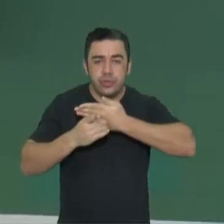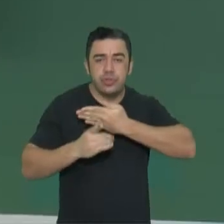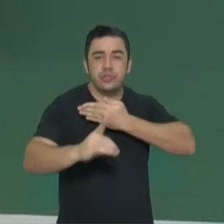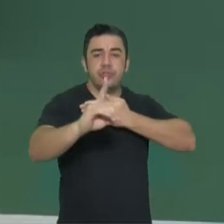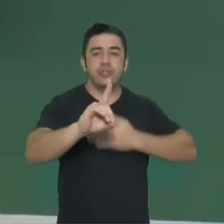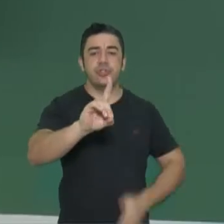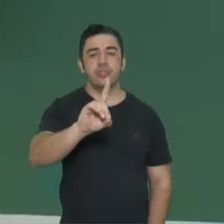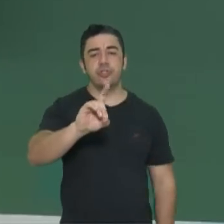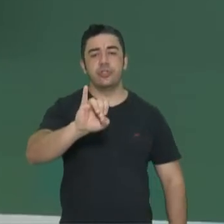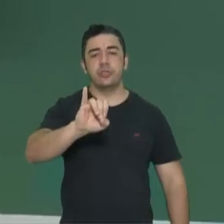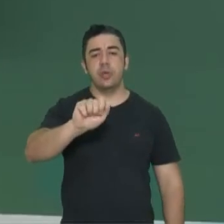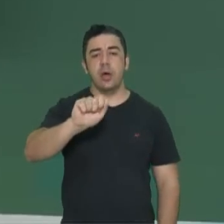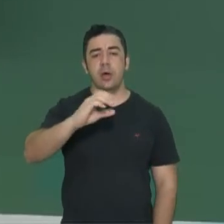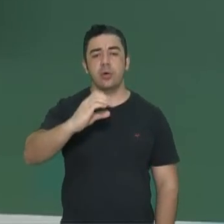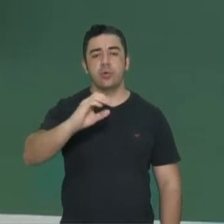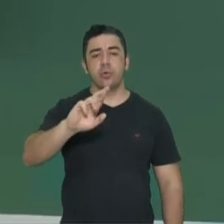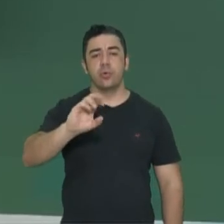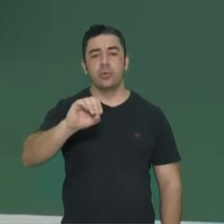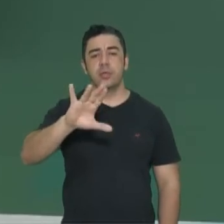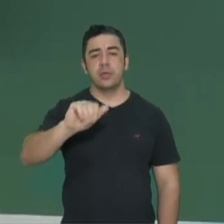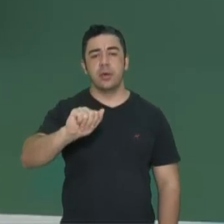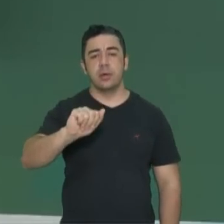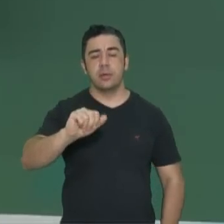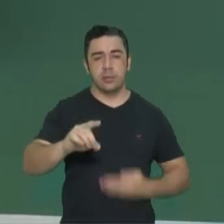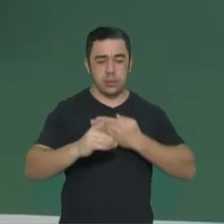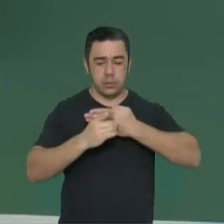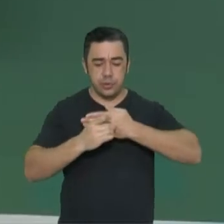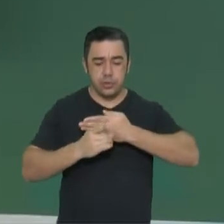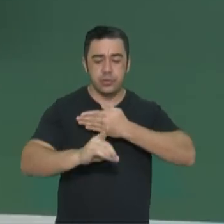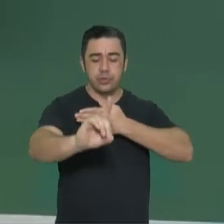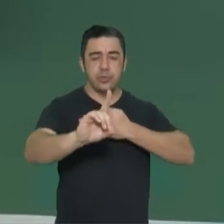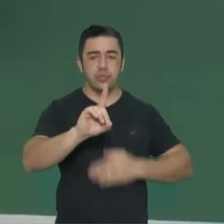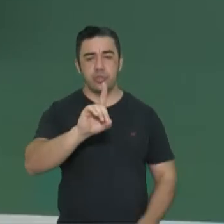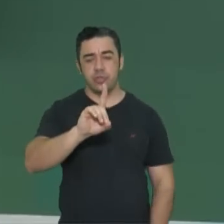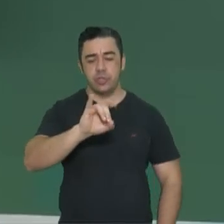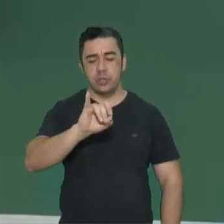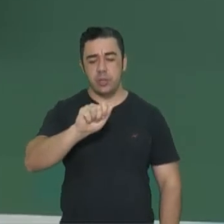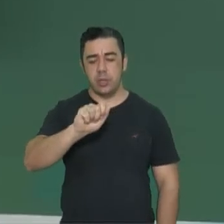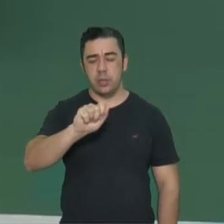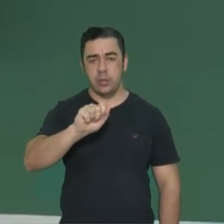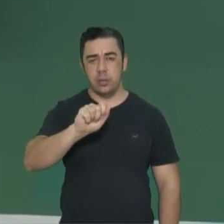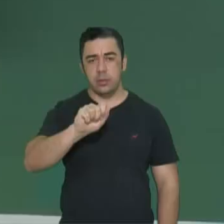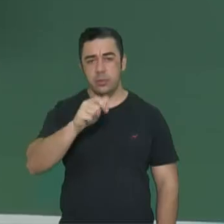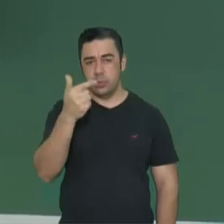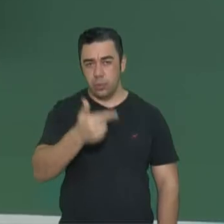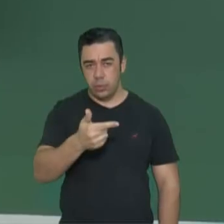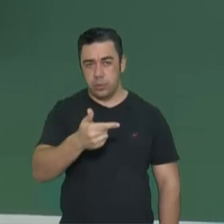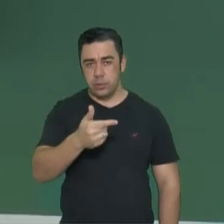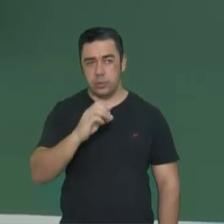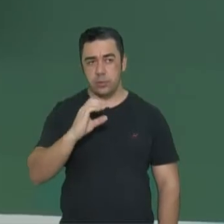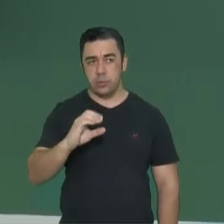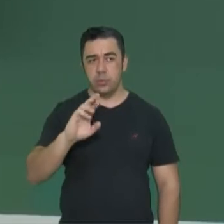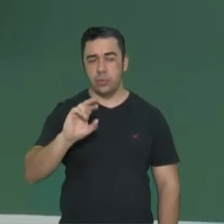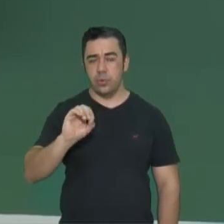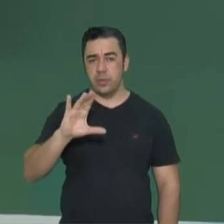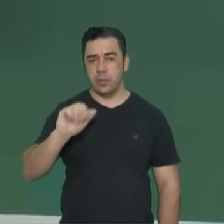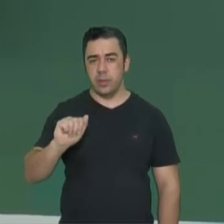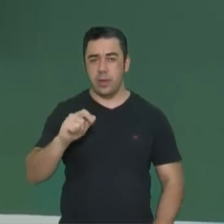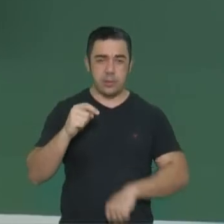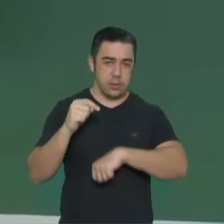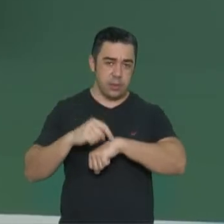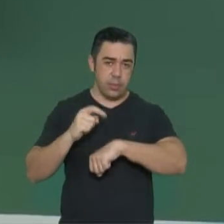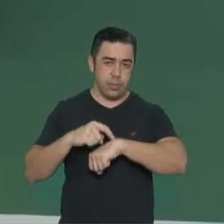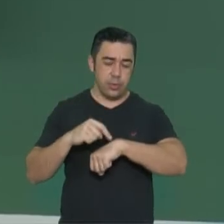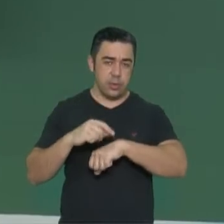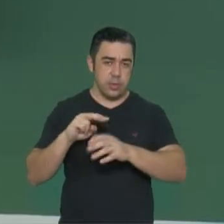tempo, cronômetro, então a ideia de tempo, ó, dia quer dizer dois. Quando eu estou estabelecendo uma relação entre dois elementos, eu uso dia,